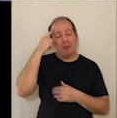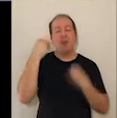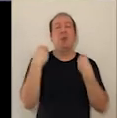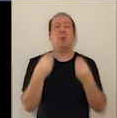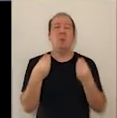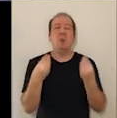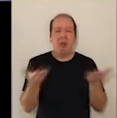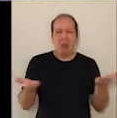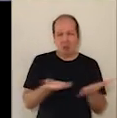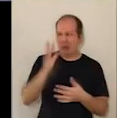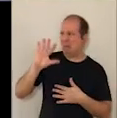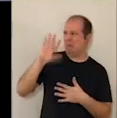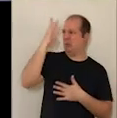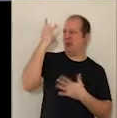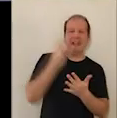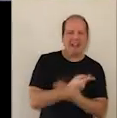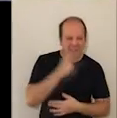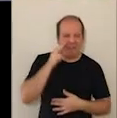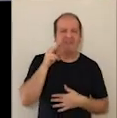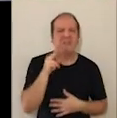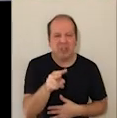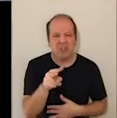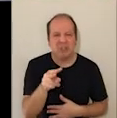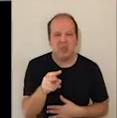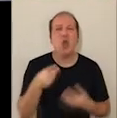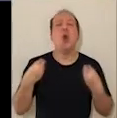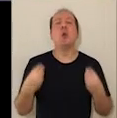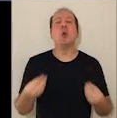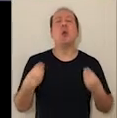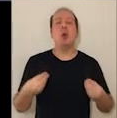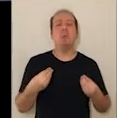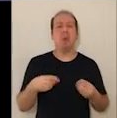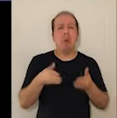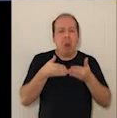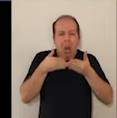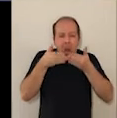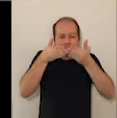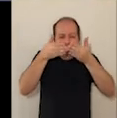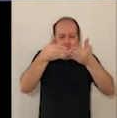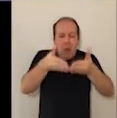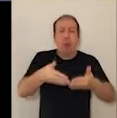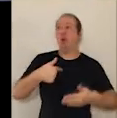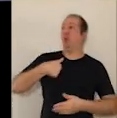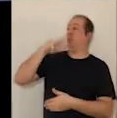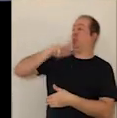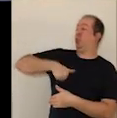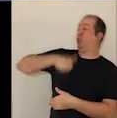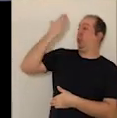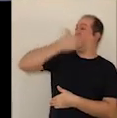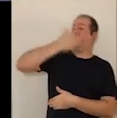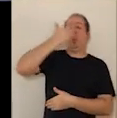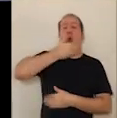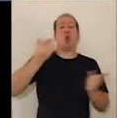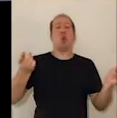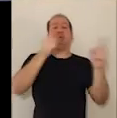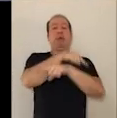discípulo tapado, e por acaso viste um só de meus escaravelhos de ouro sair da burra? Nunca, meu senhor.